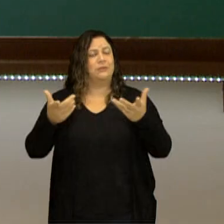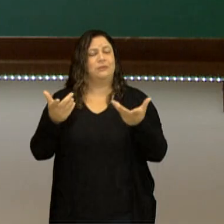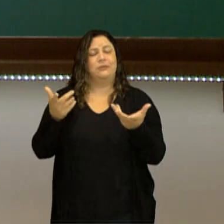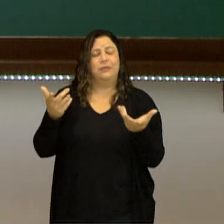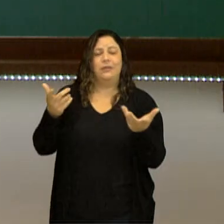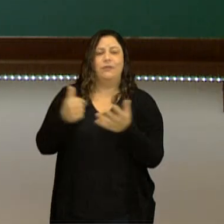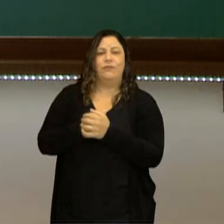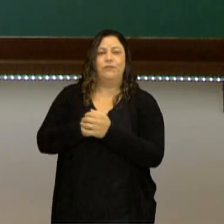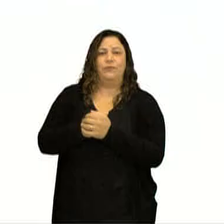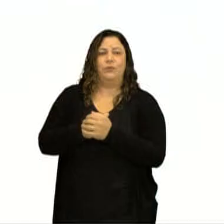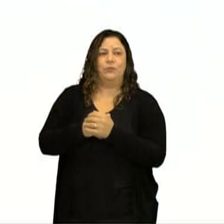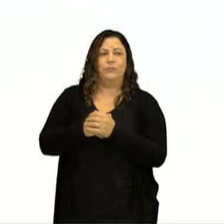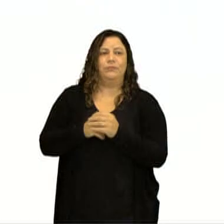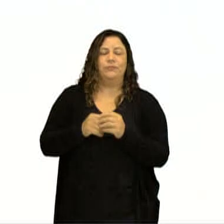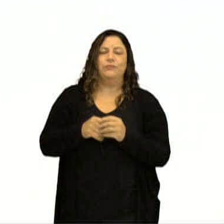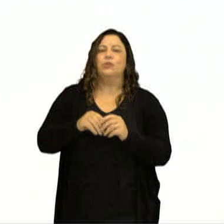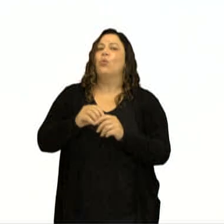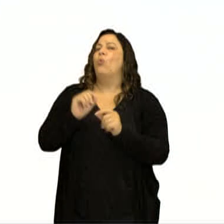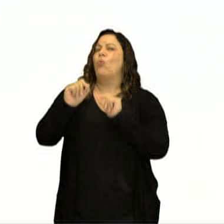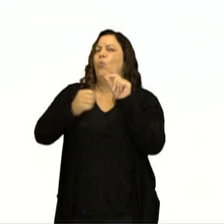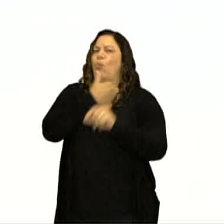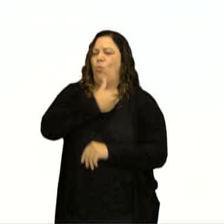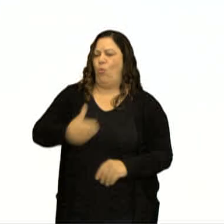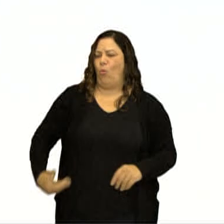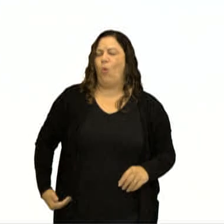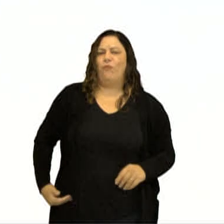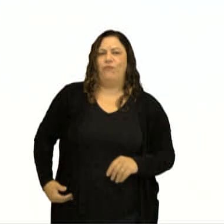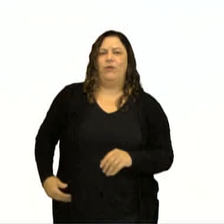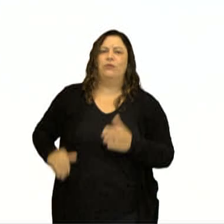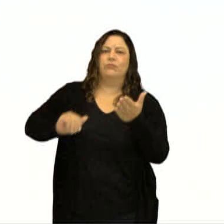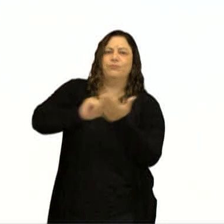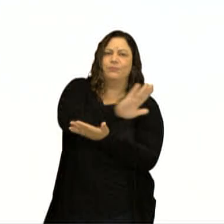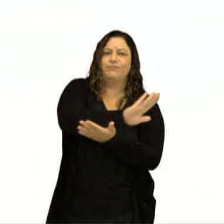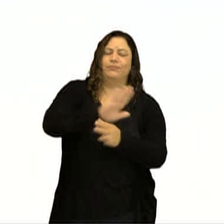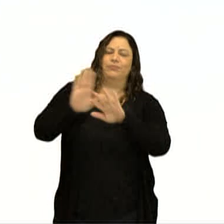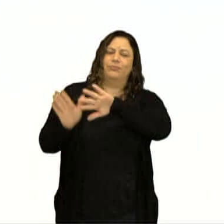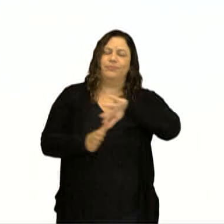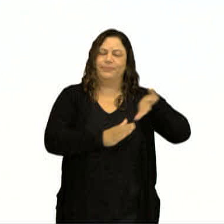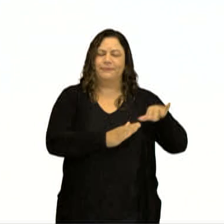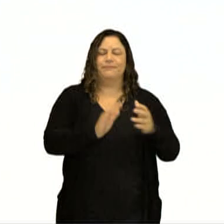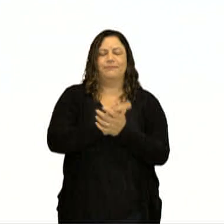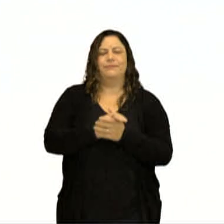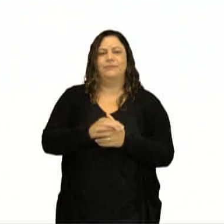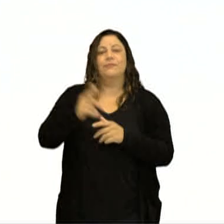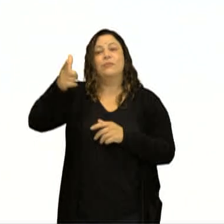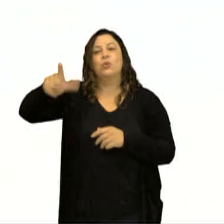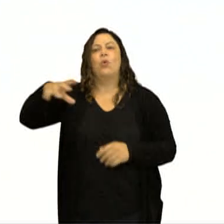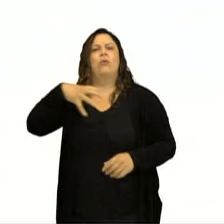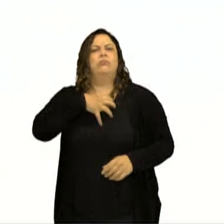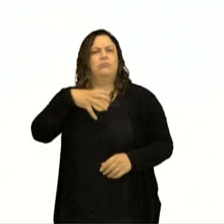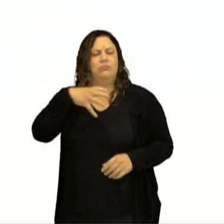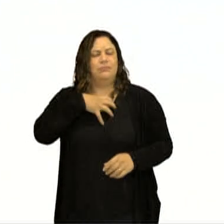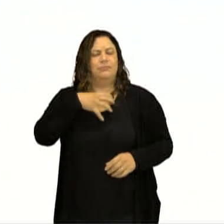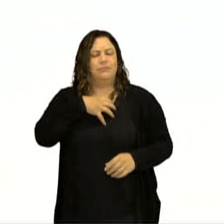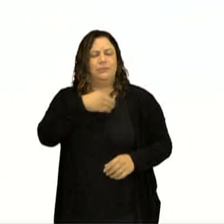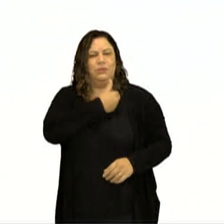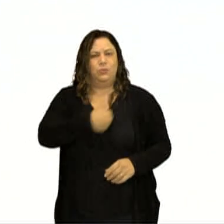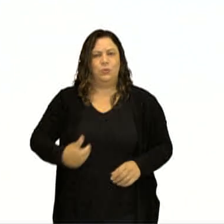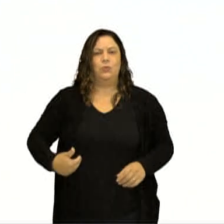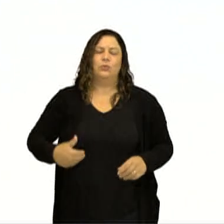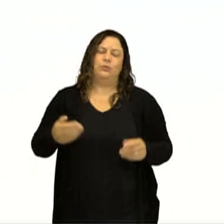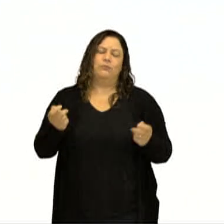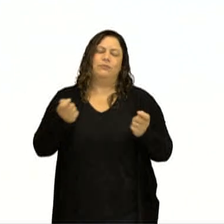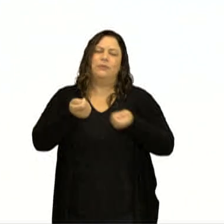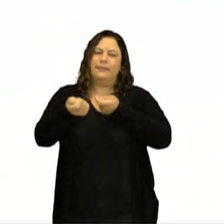eliminar absolutamente o Estado e ser implantado, então, um outro estilo, né, de governo, que